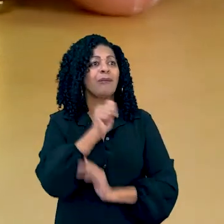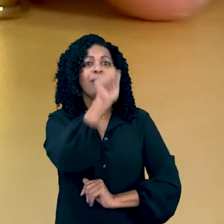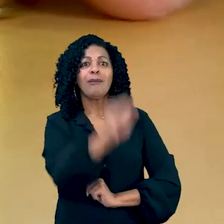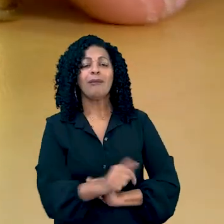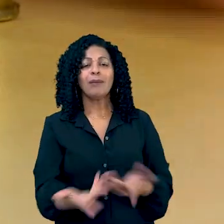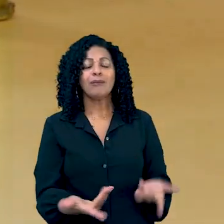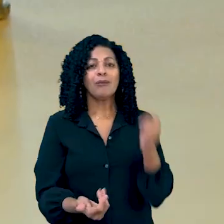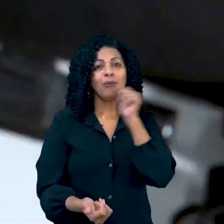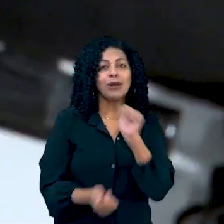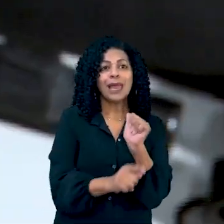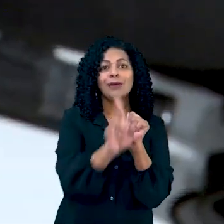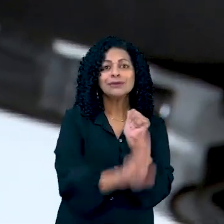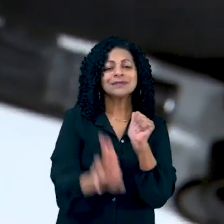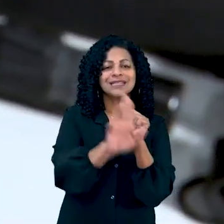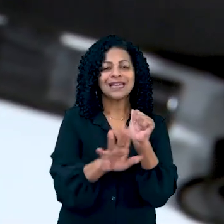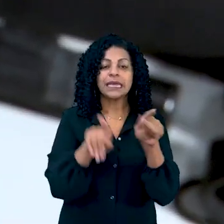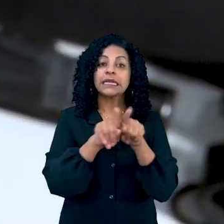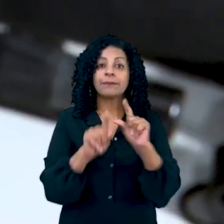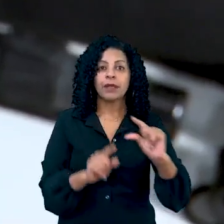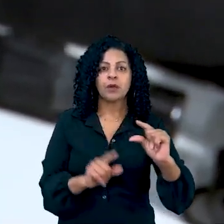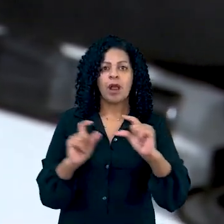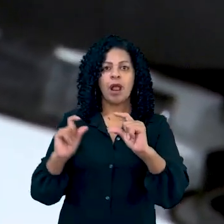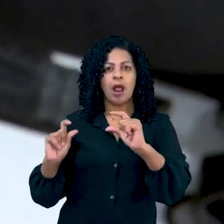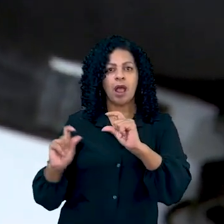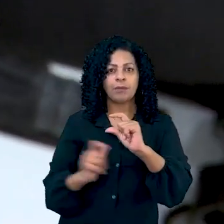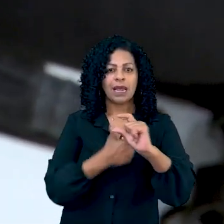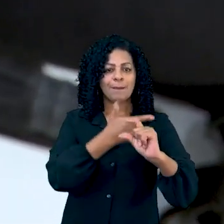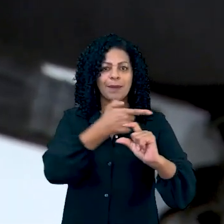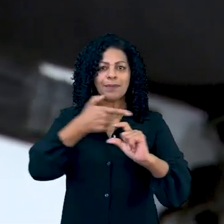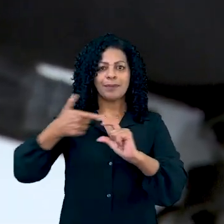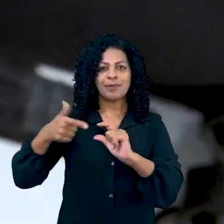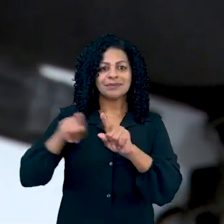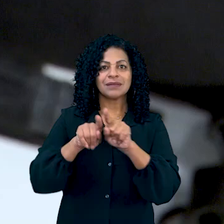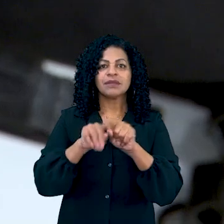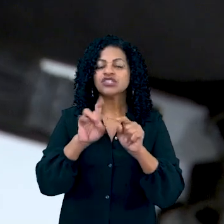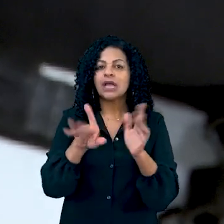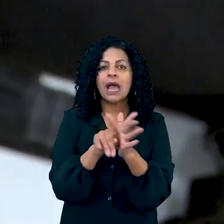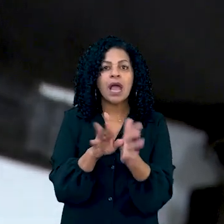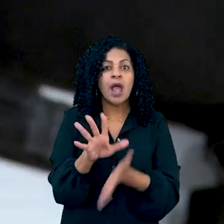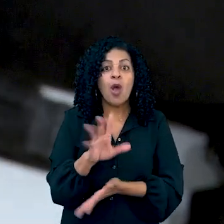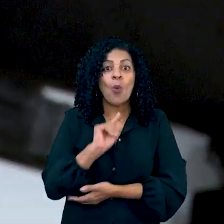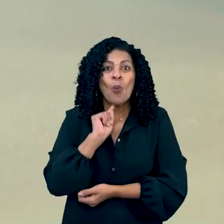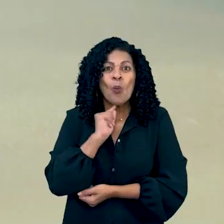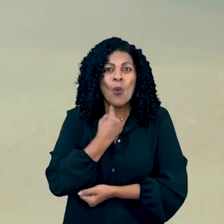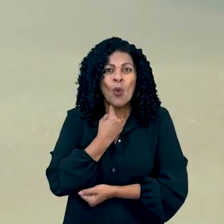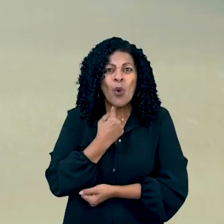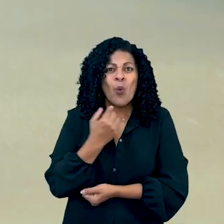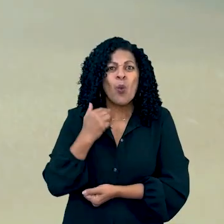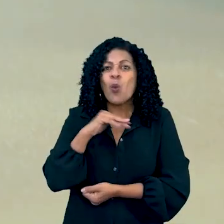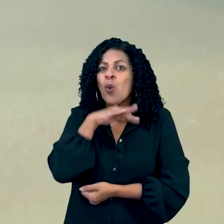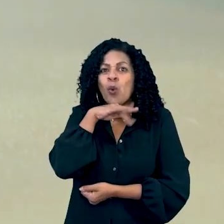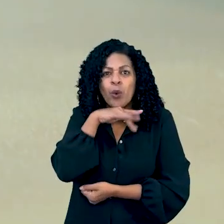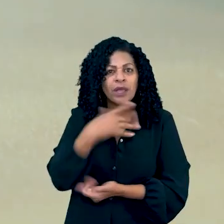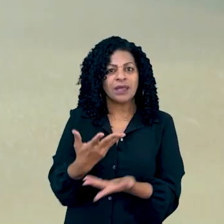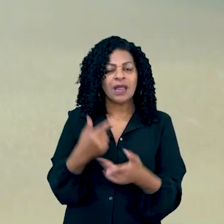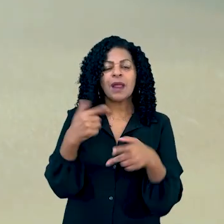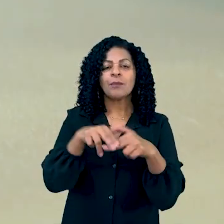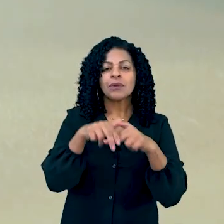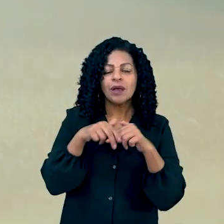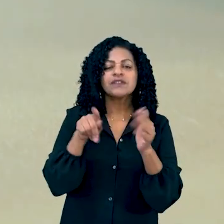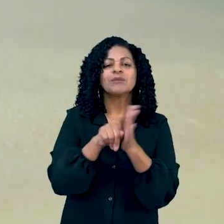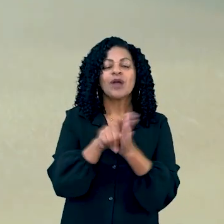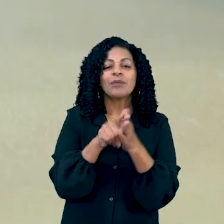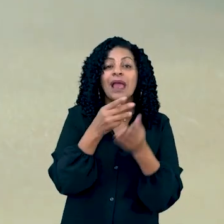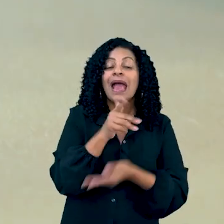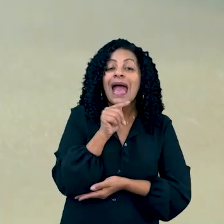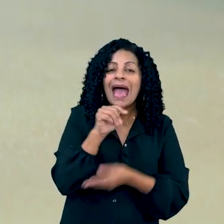apontou irregularidades no armazenamento das munições, que estavam parcialmente oxidadas por causa da exposição à umidade